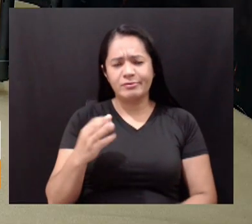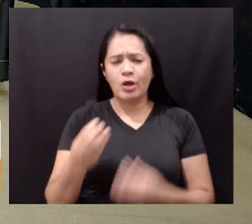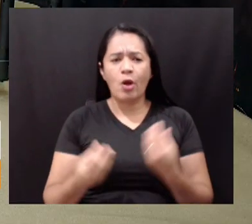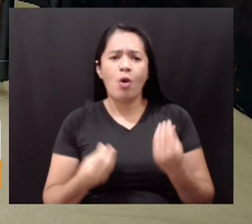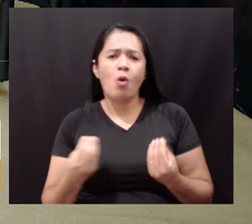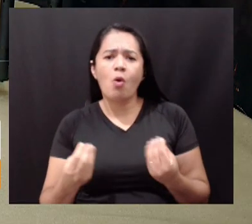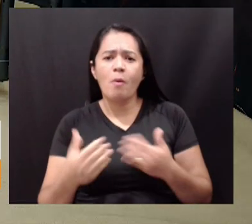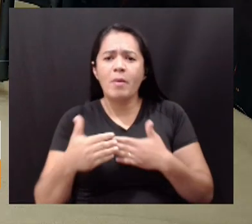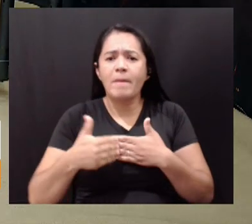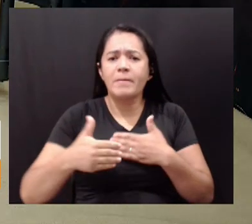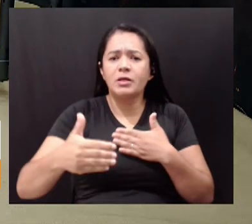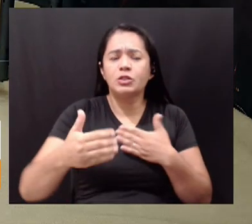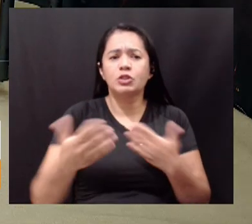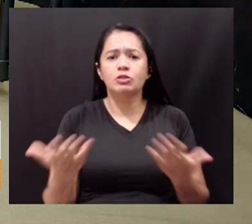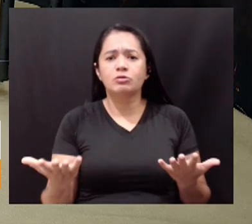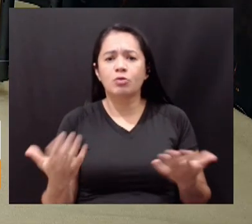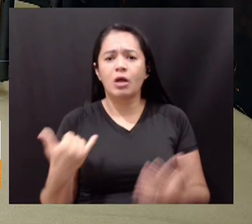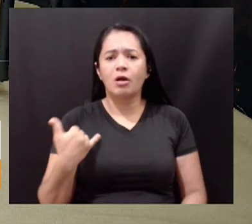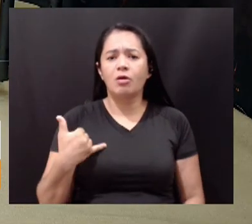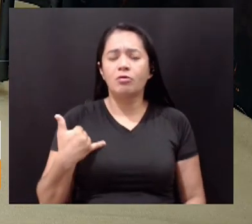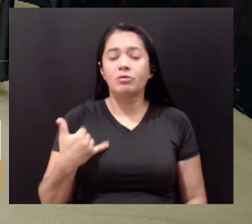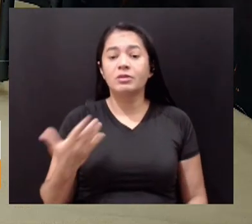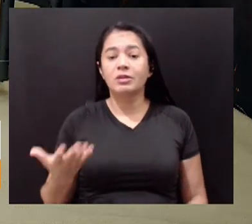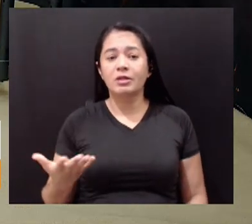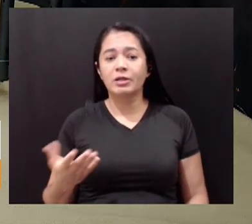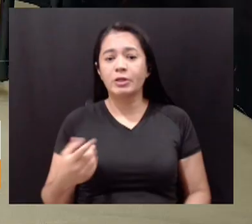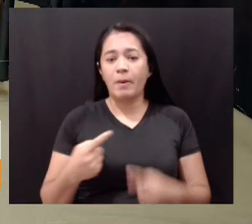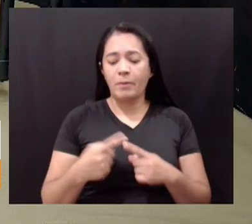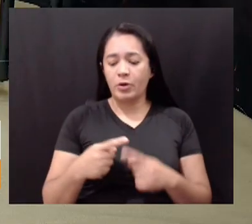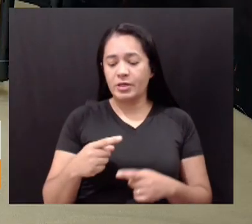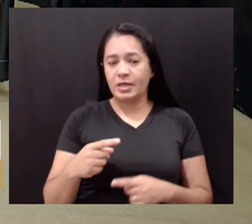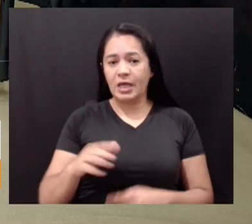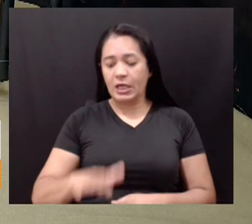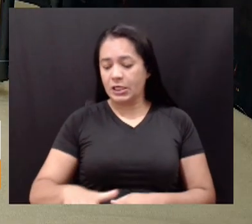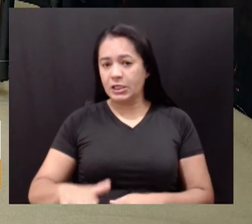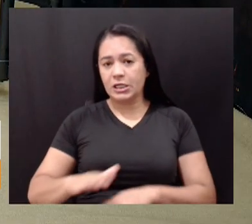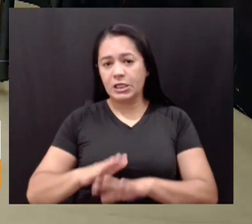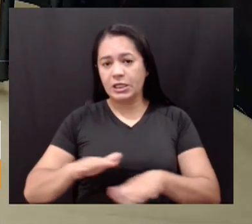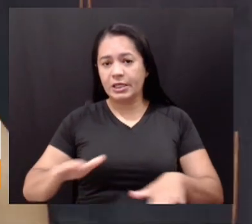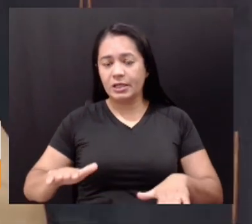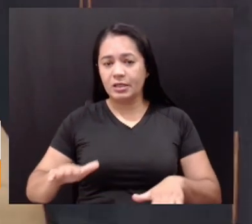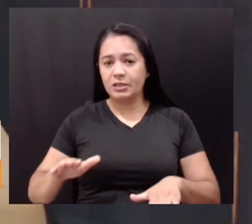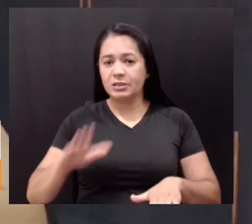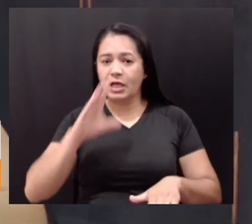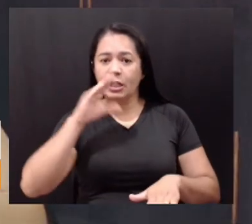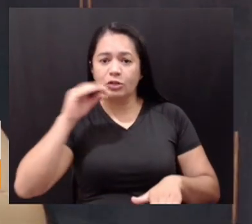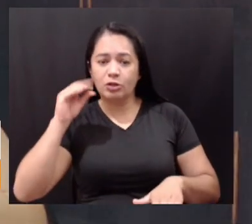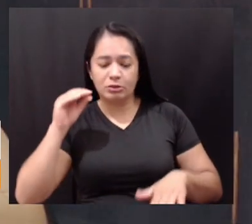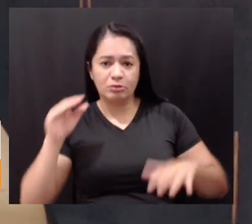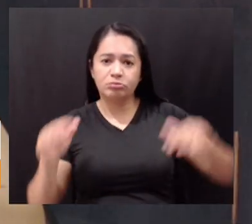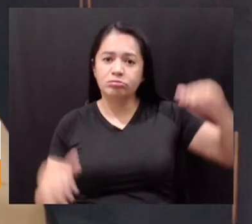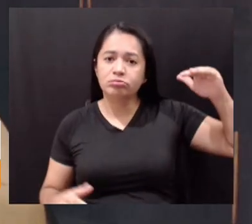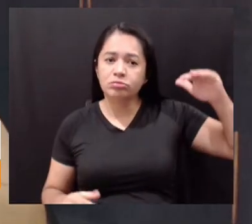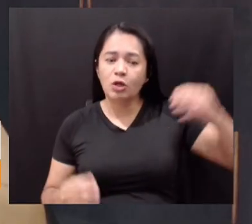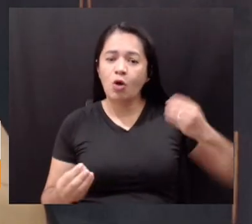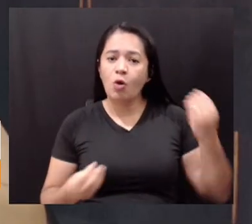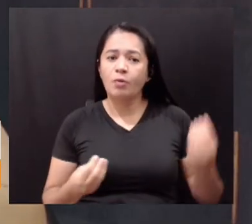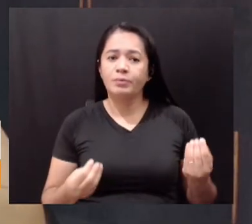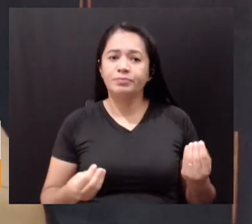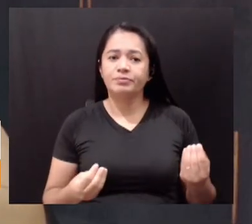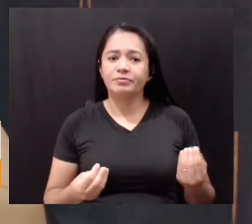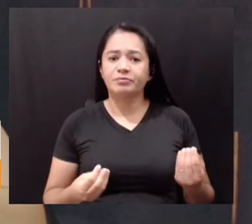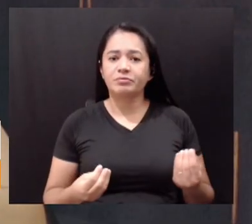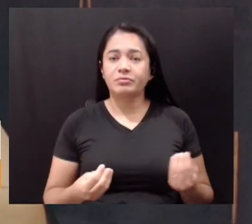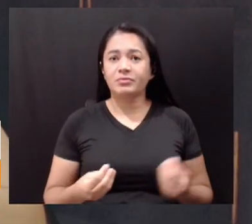momento? É criança, depois um adolescente, depois um adulto? Explica pra gente, É, Marina. na verdade não é um distúrbio, foi designado